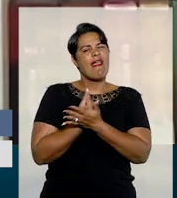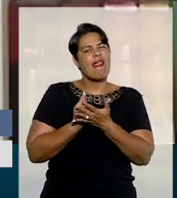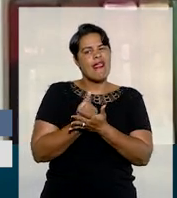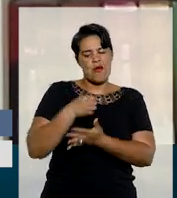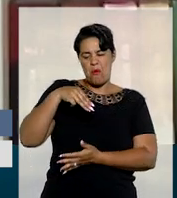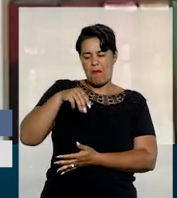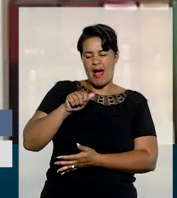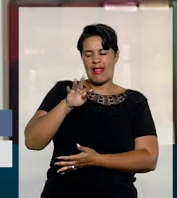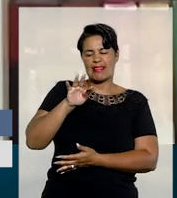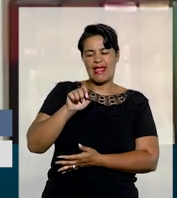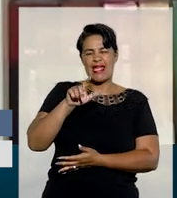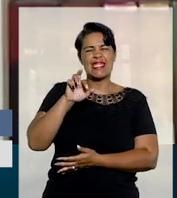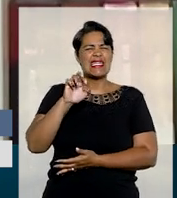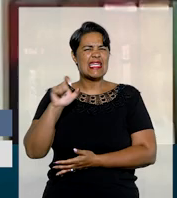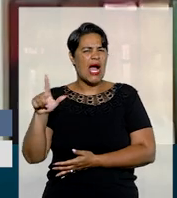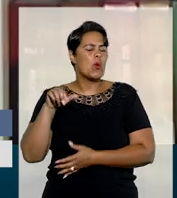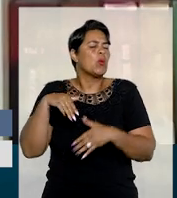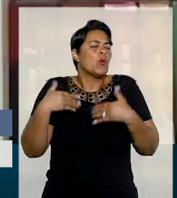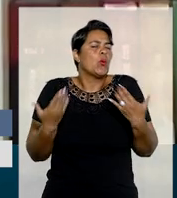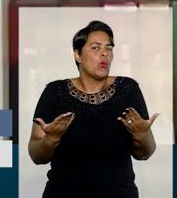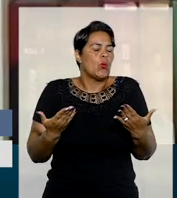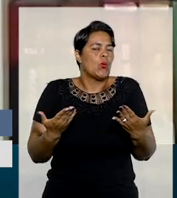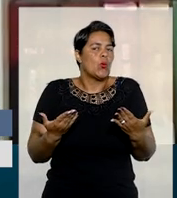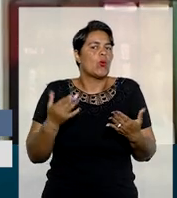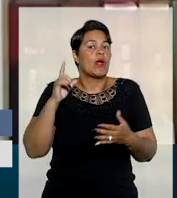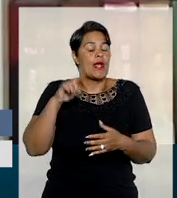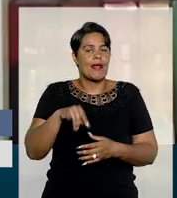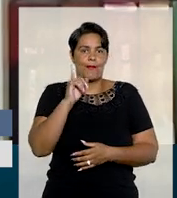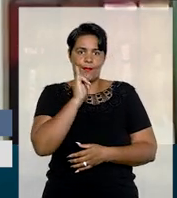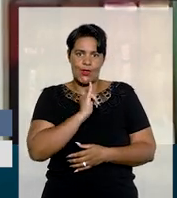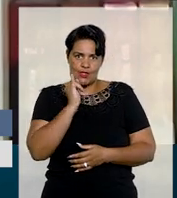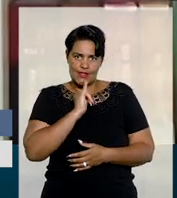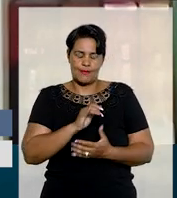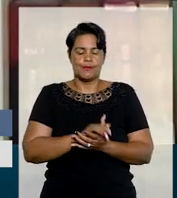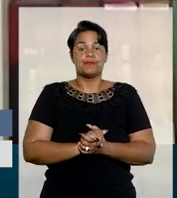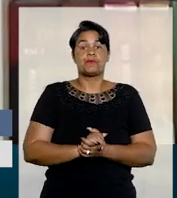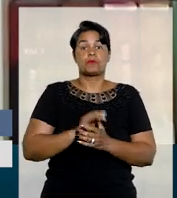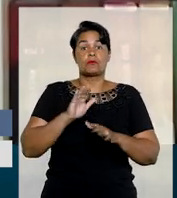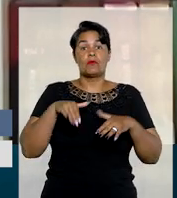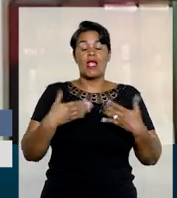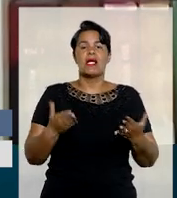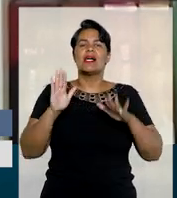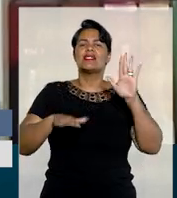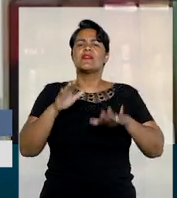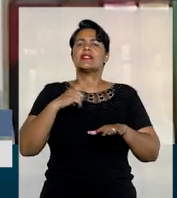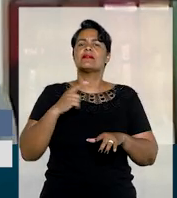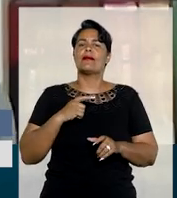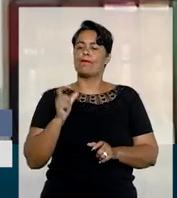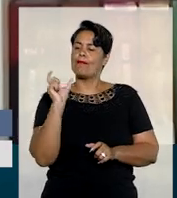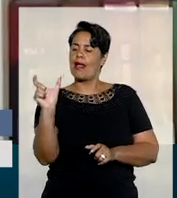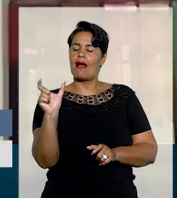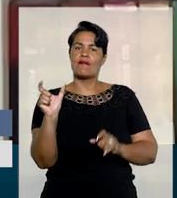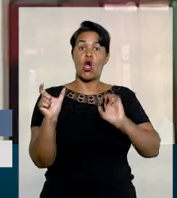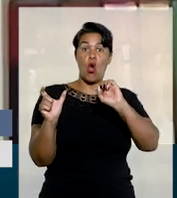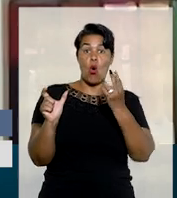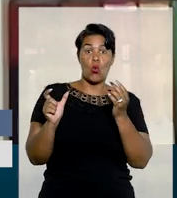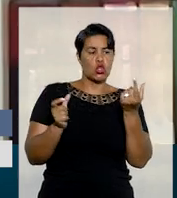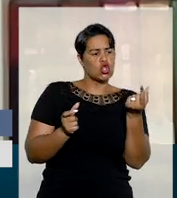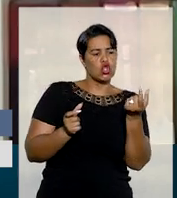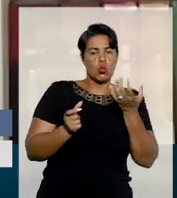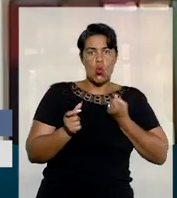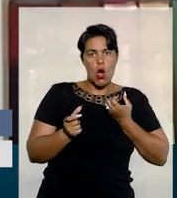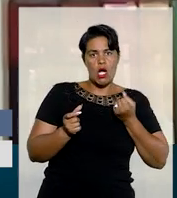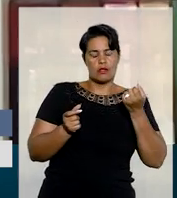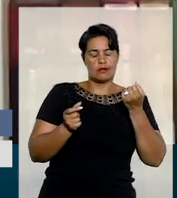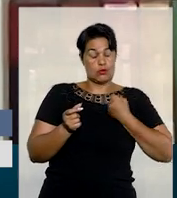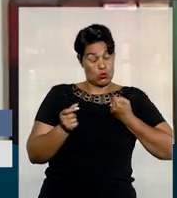erro, um lapso, diz o professor Araquém de Assis, na expressão através de palavras ou de números. É